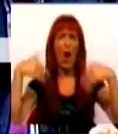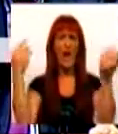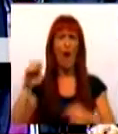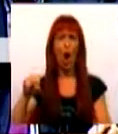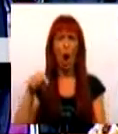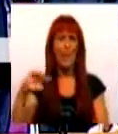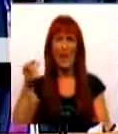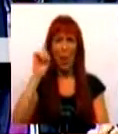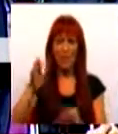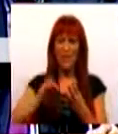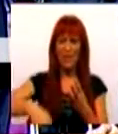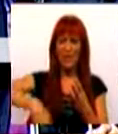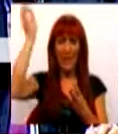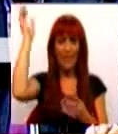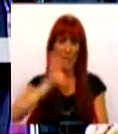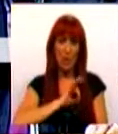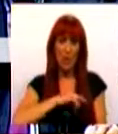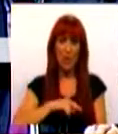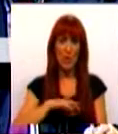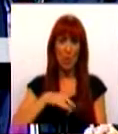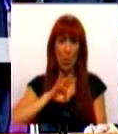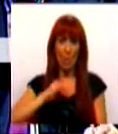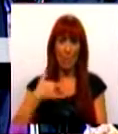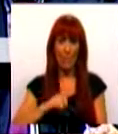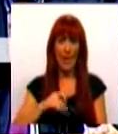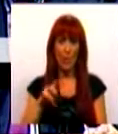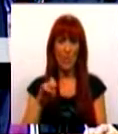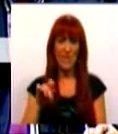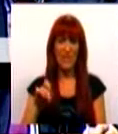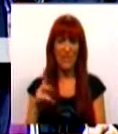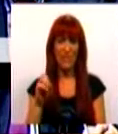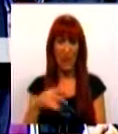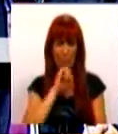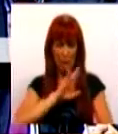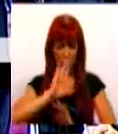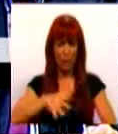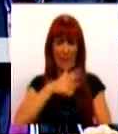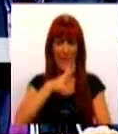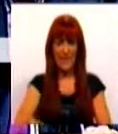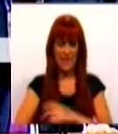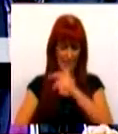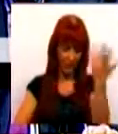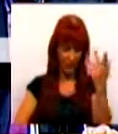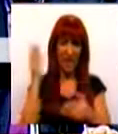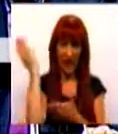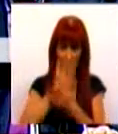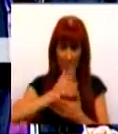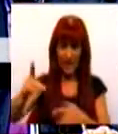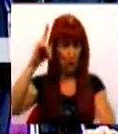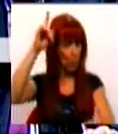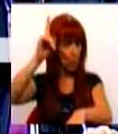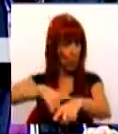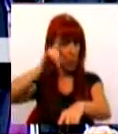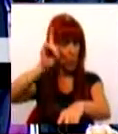OPA. Finalmente, como o Dr. Pedro Cisa Vieira já teve oportunidade de declarar, a partir do